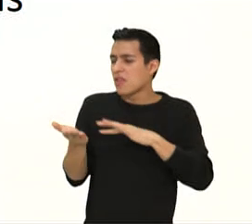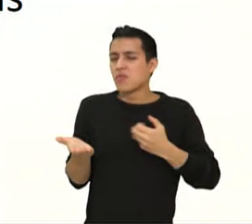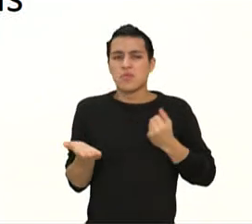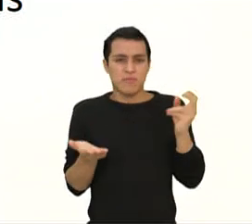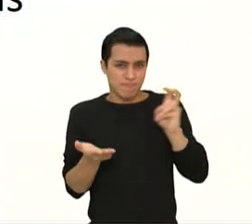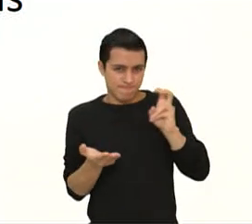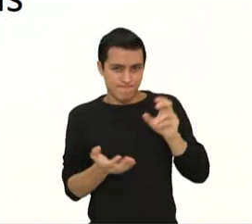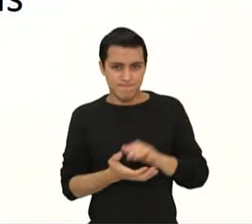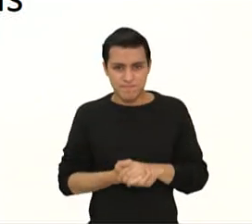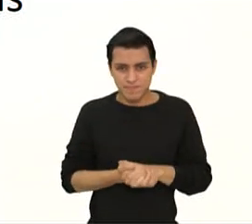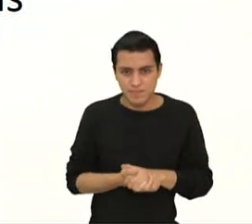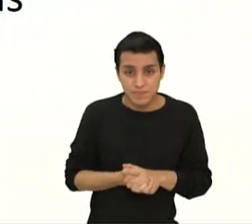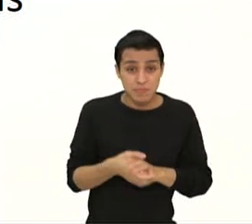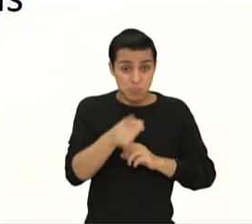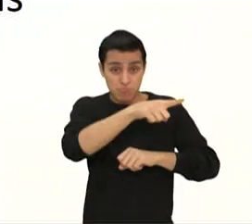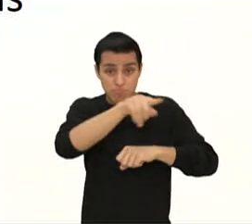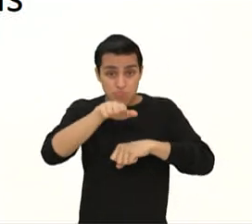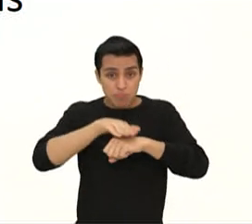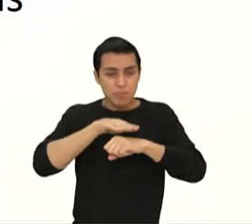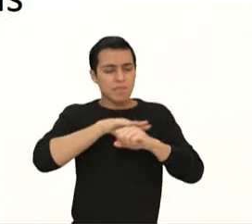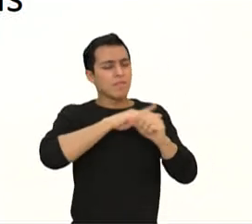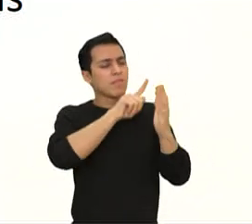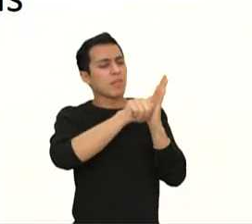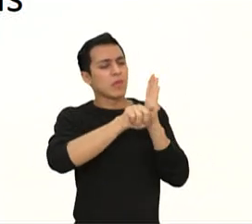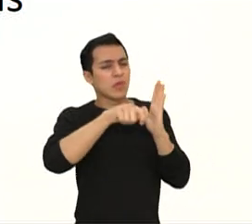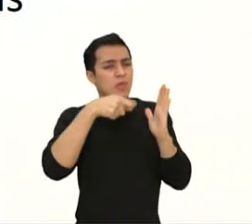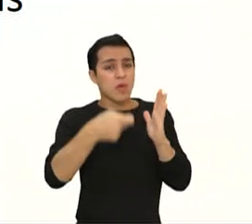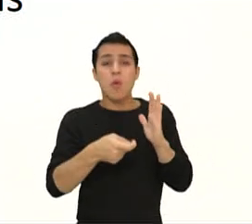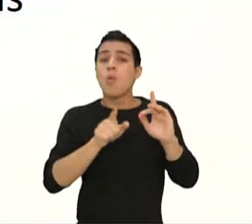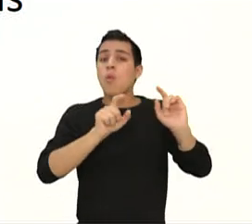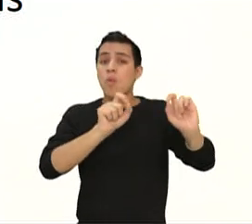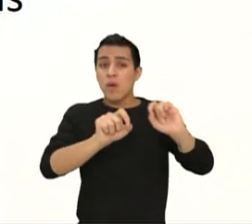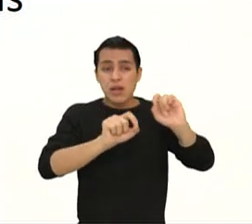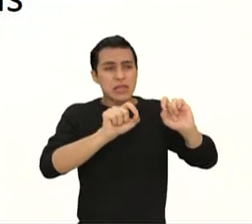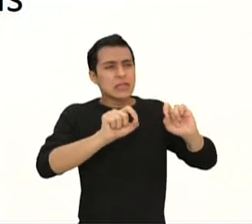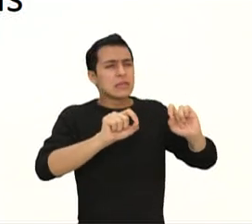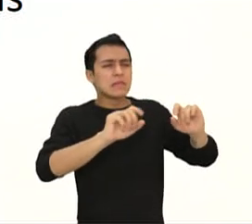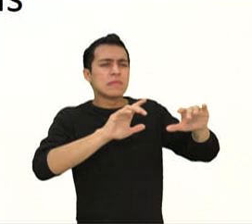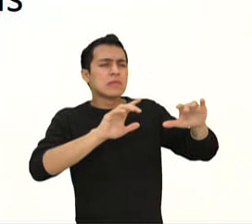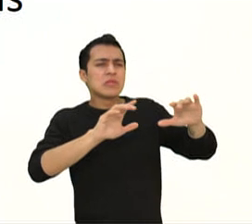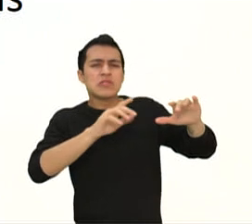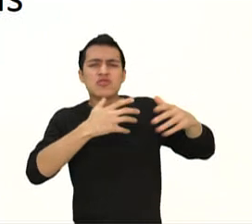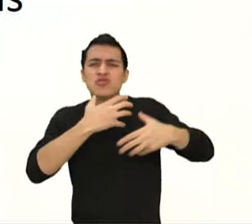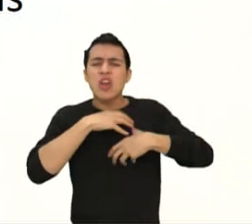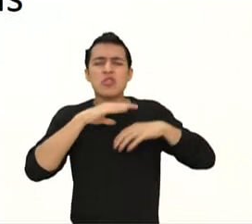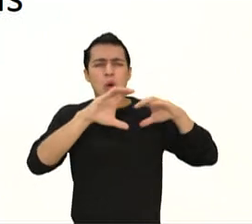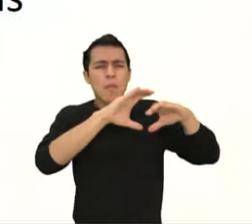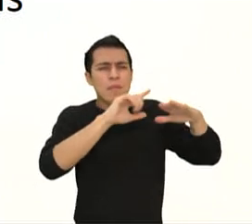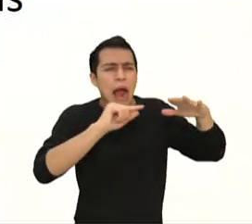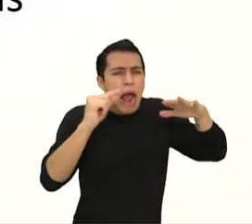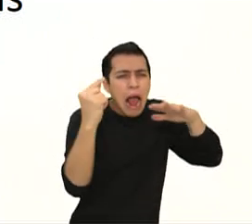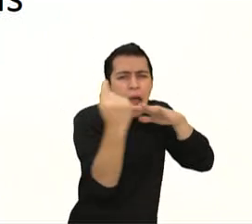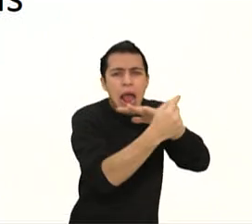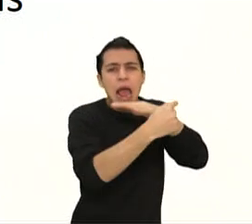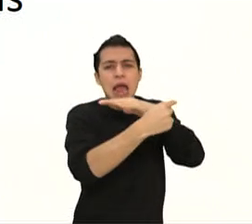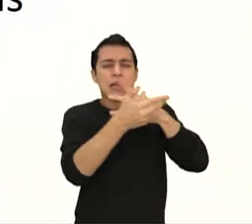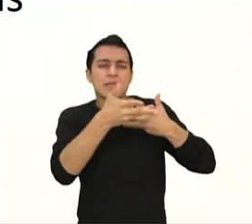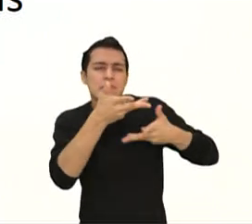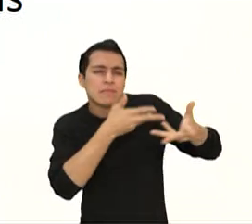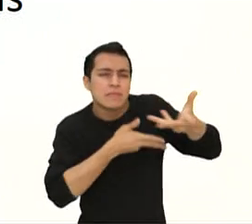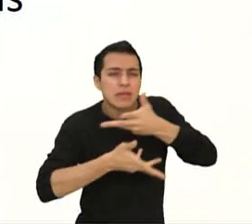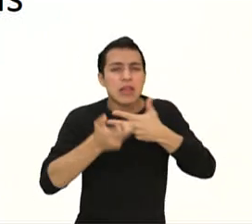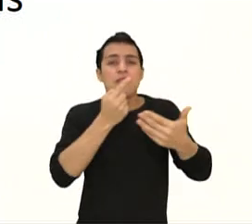5. Faça uma enquete sobre a influência dos meios de comunicação e de entretenimento